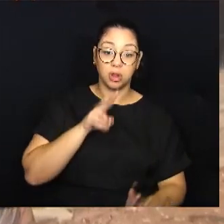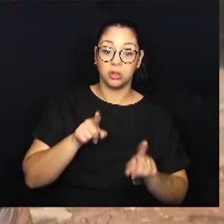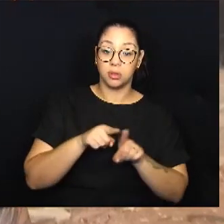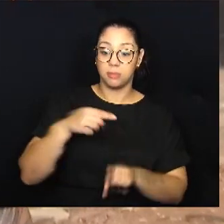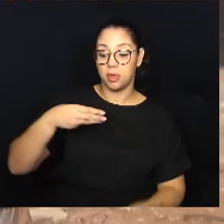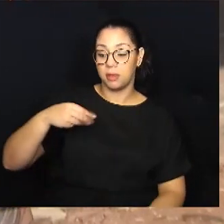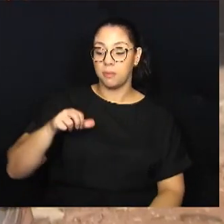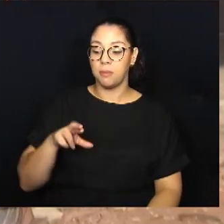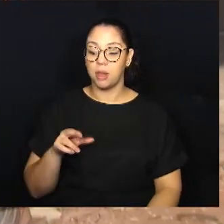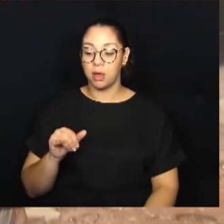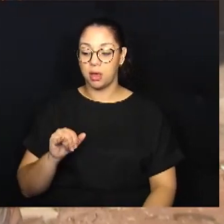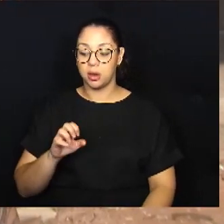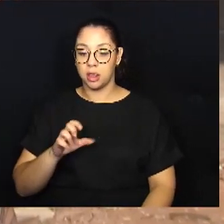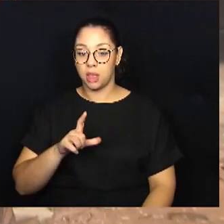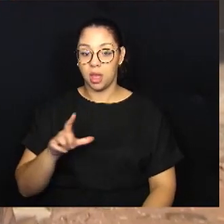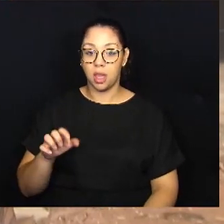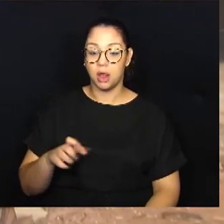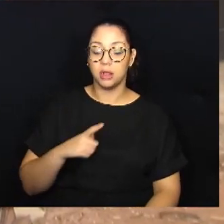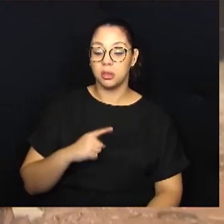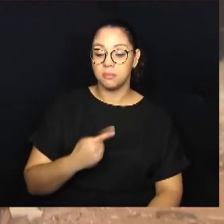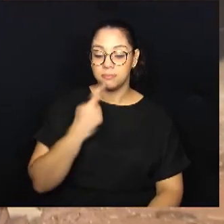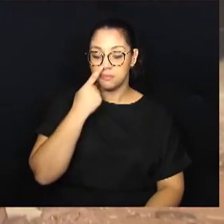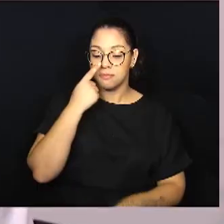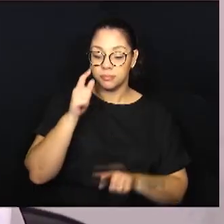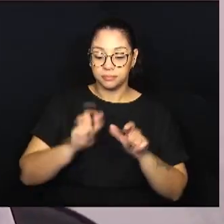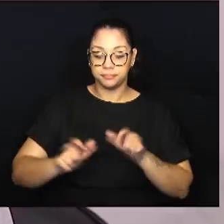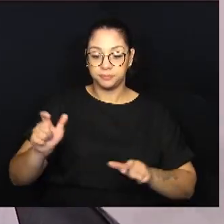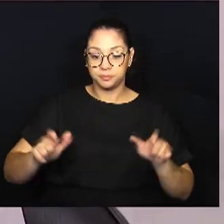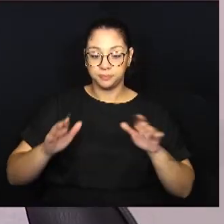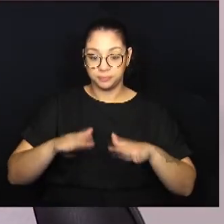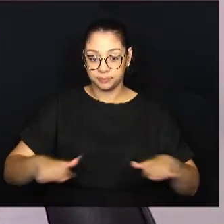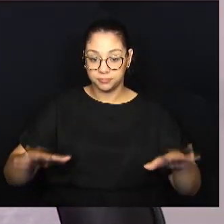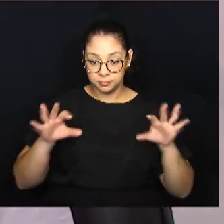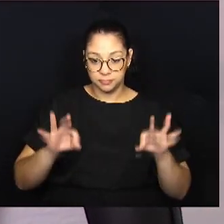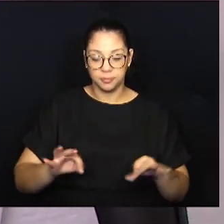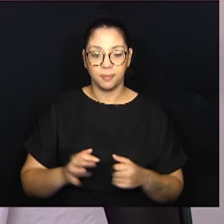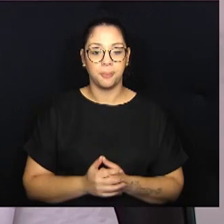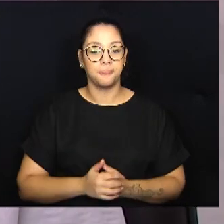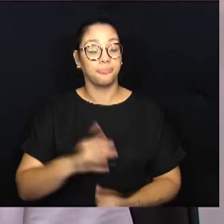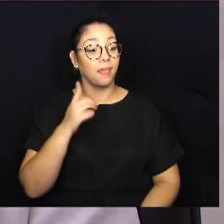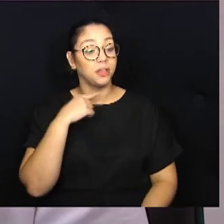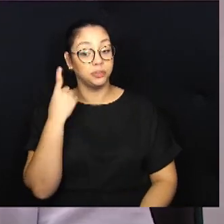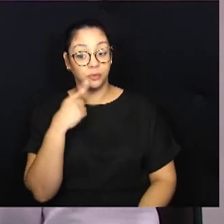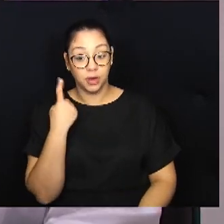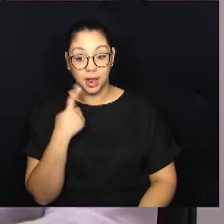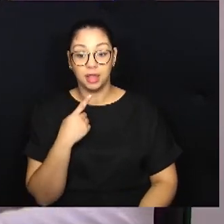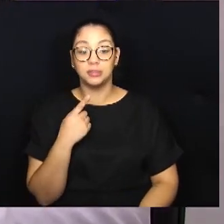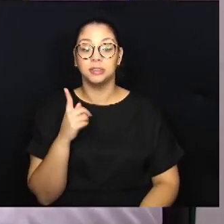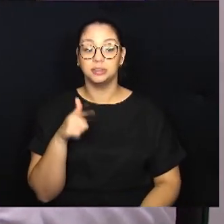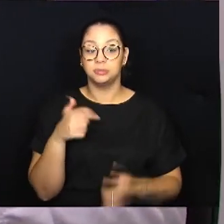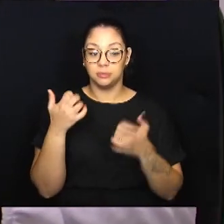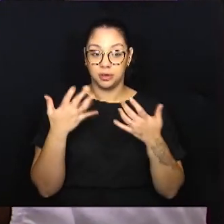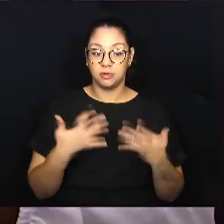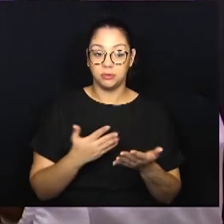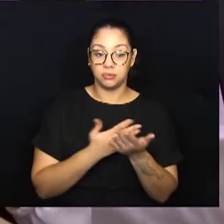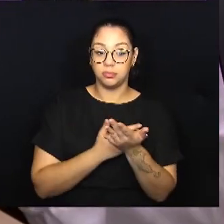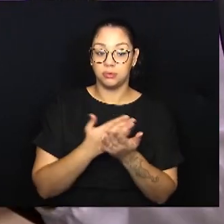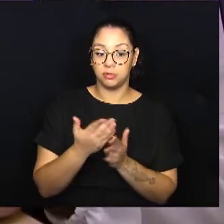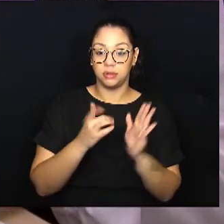gente apregoe e inspire essas crianças de fato. Para a advogada, a efetiva implementação da